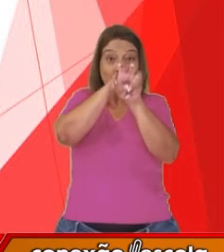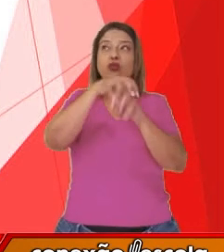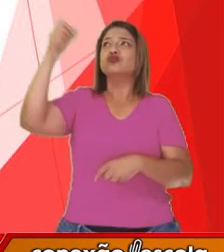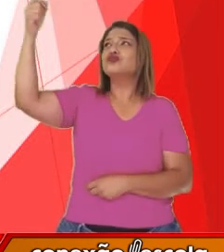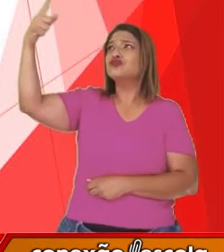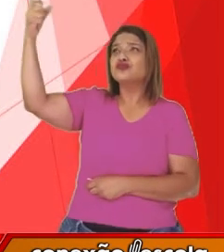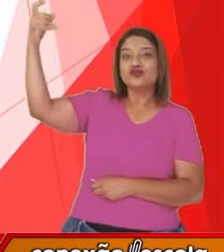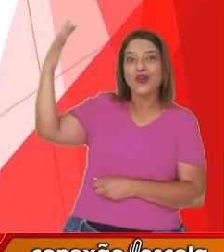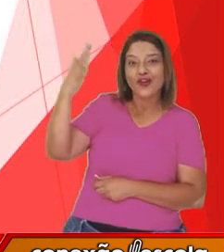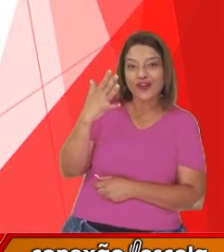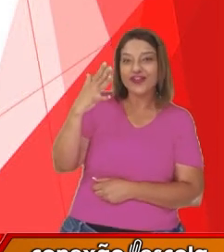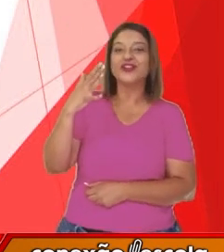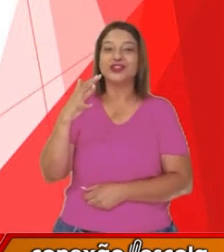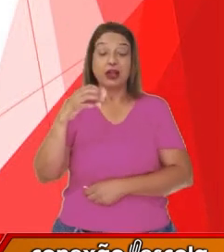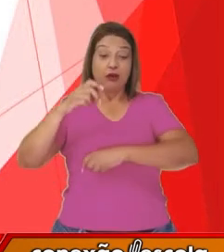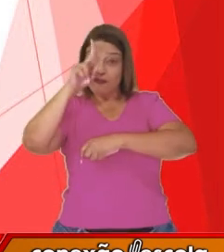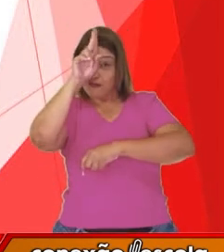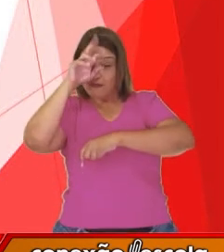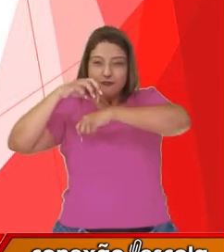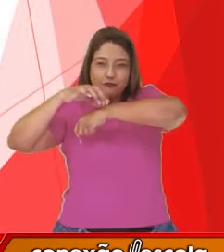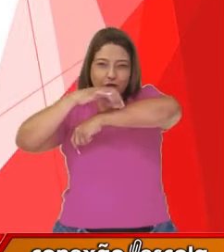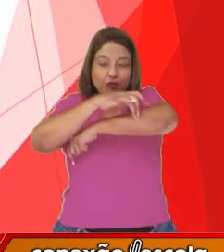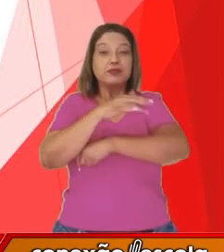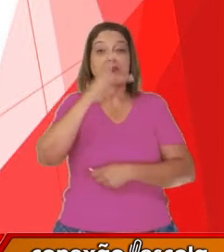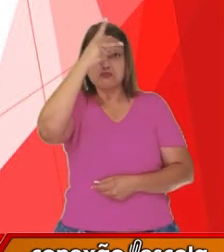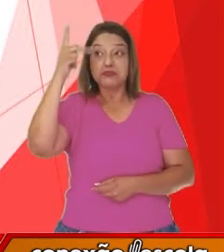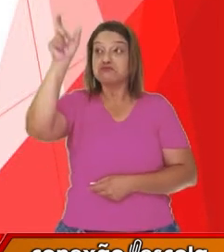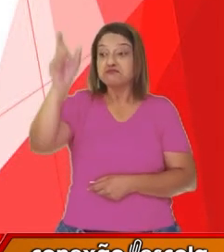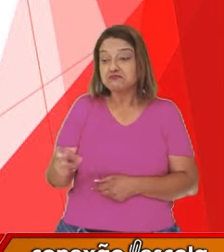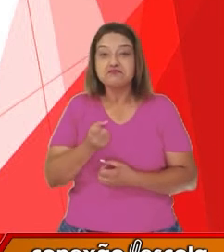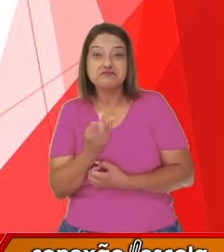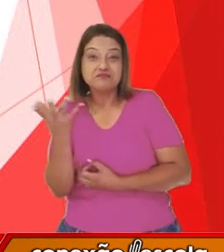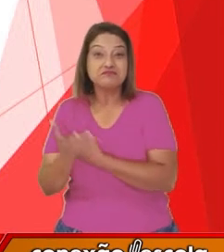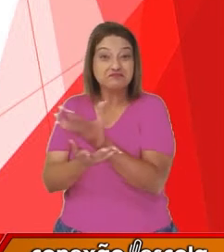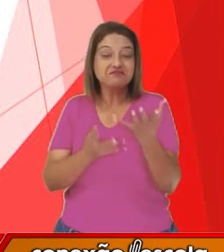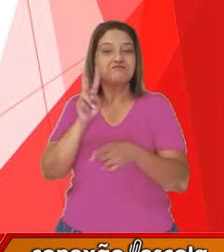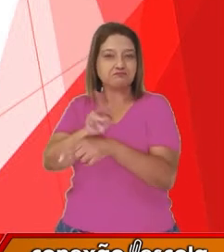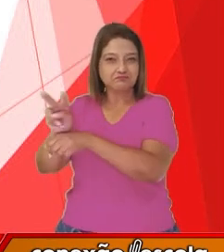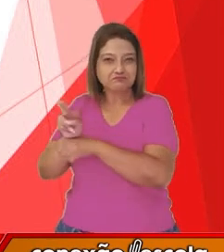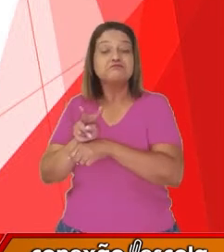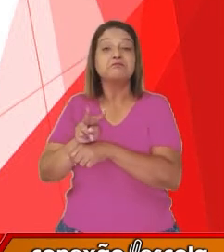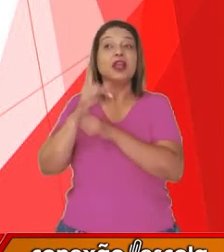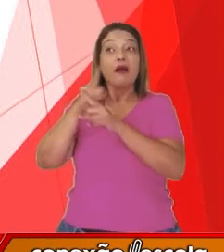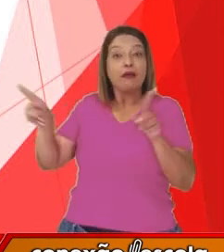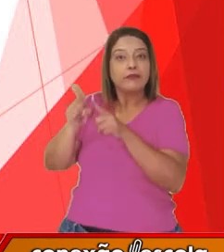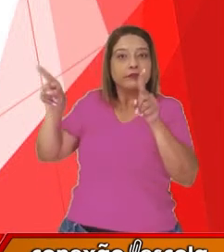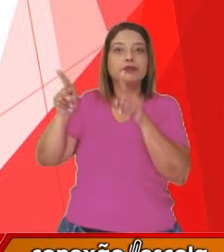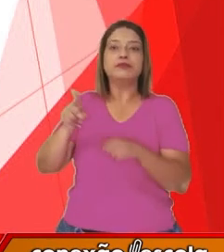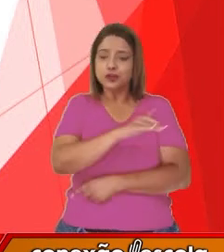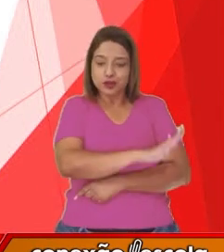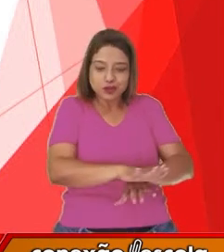sol, formigueiro, jardineiro, canção, chão. Fácil de compreender,